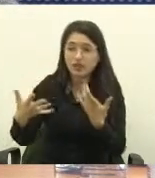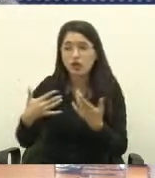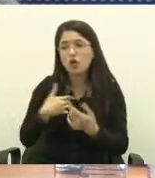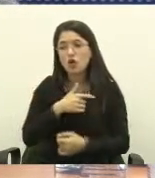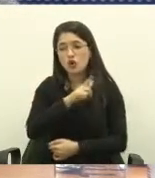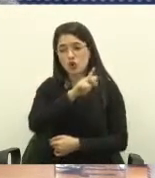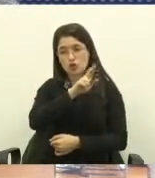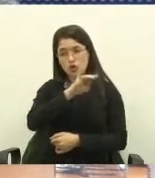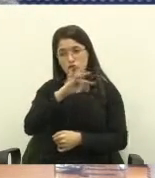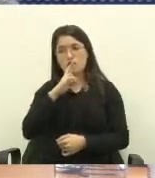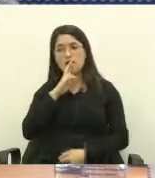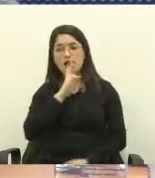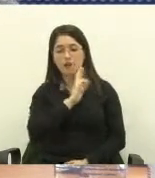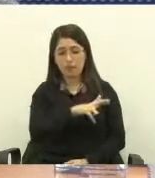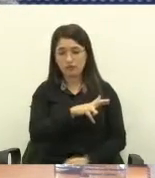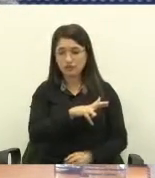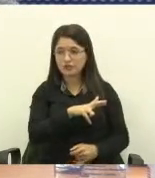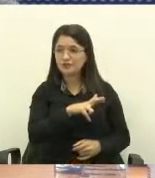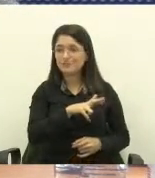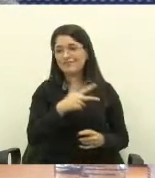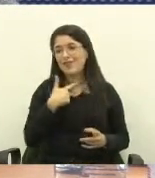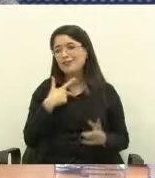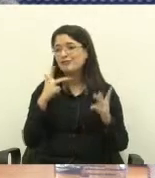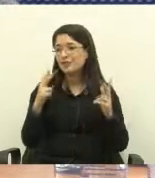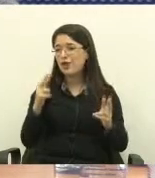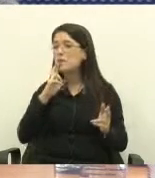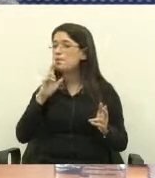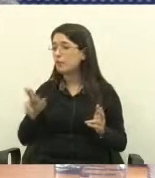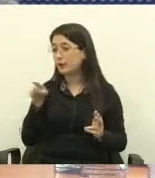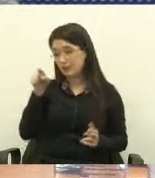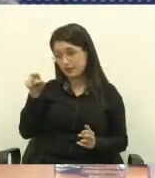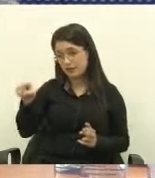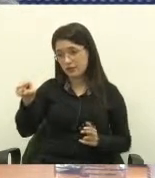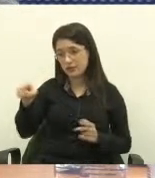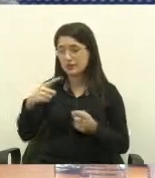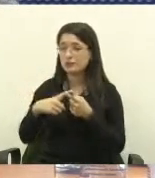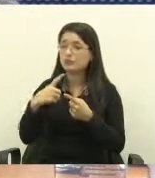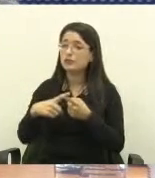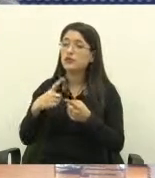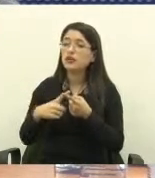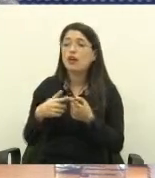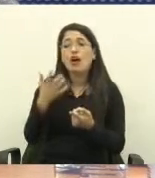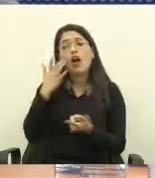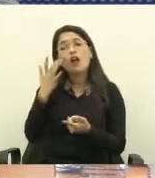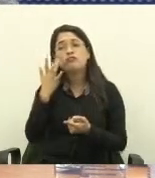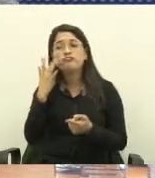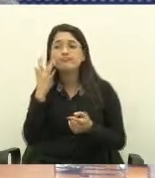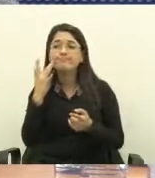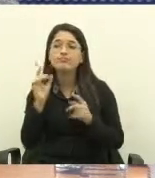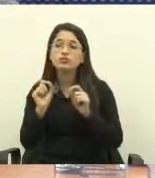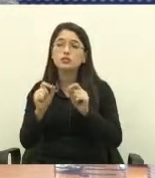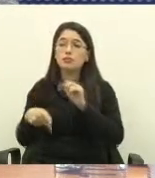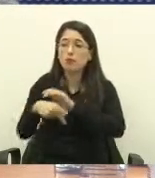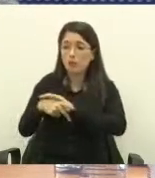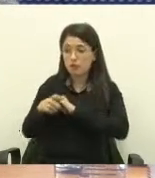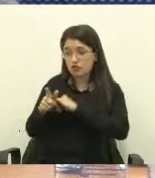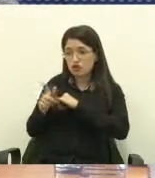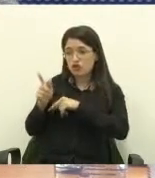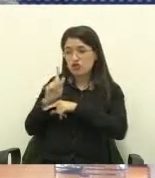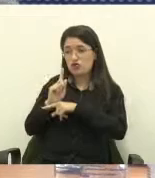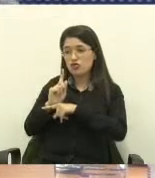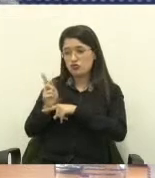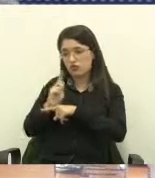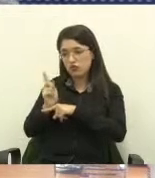que foi respondido para o vereador Guti, eu acredito que é uma questão de olhar, é uma questão de gestão,